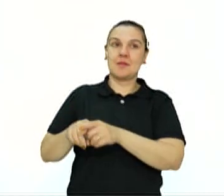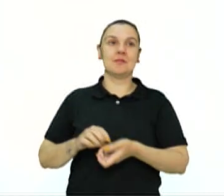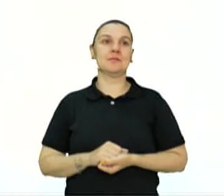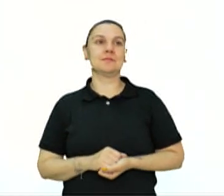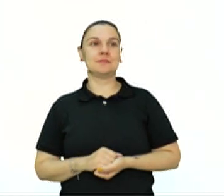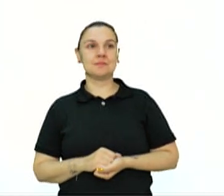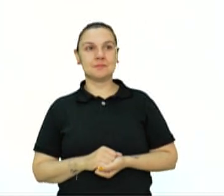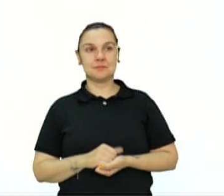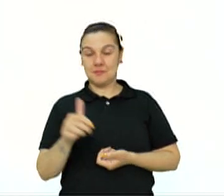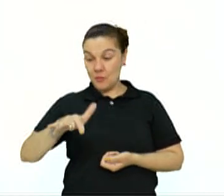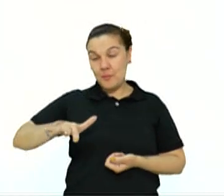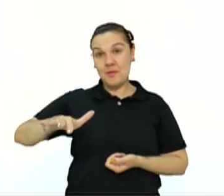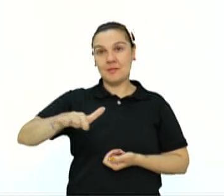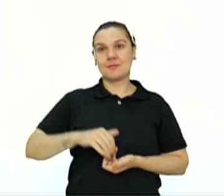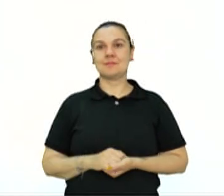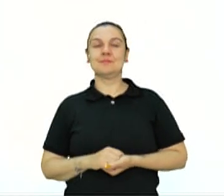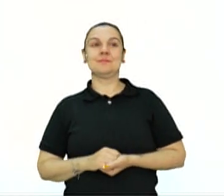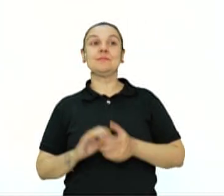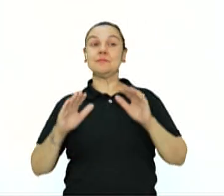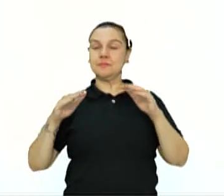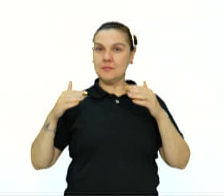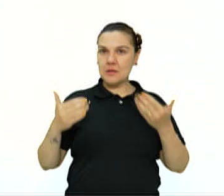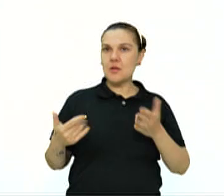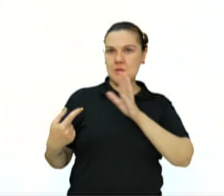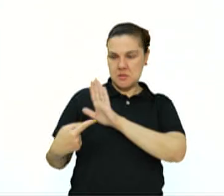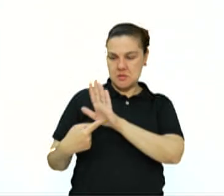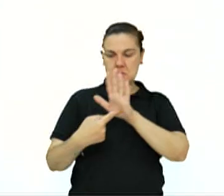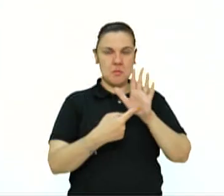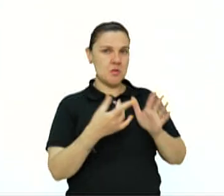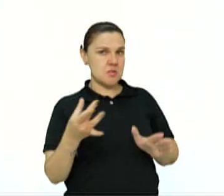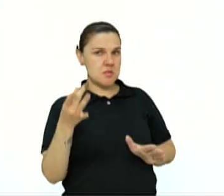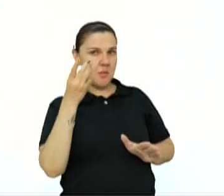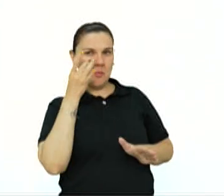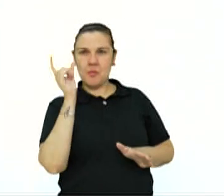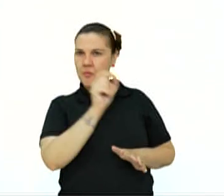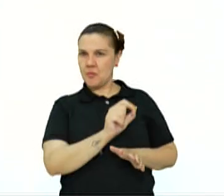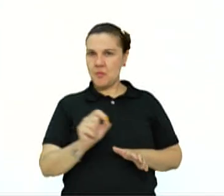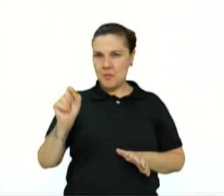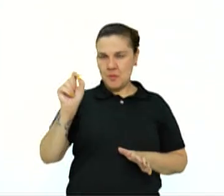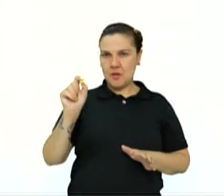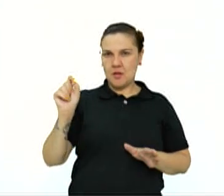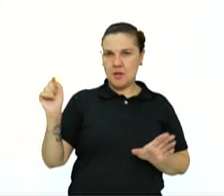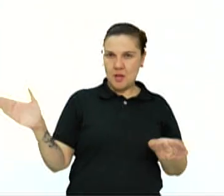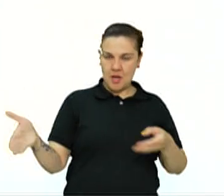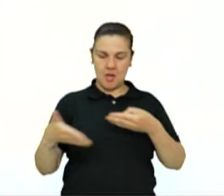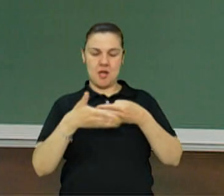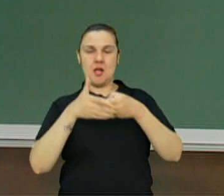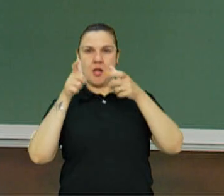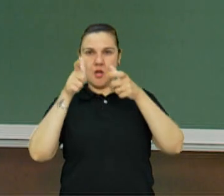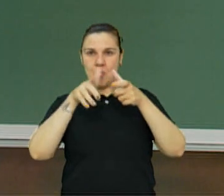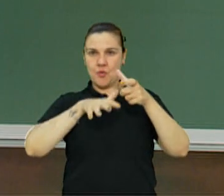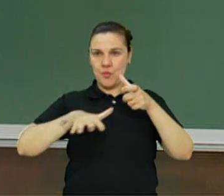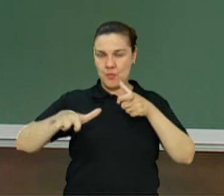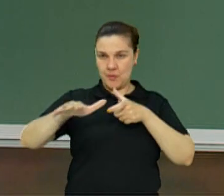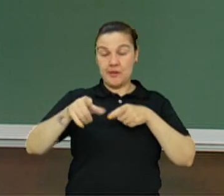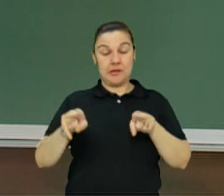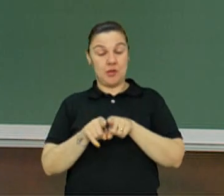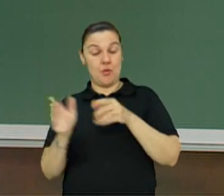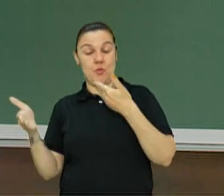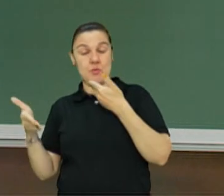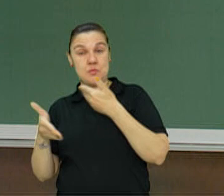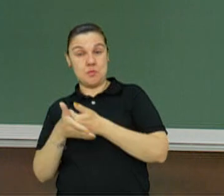ação do ambiente. Isso nos mostra que o isolamento geográfico e o